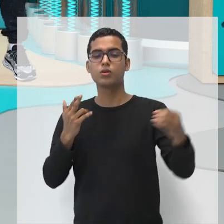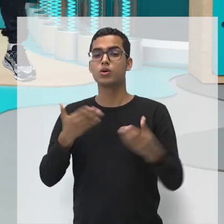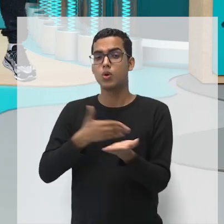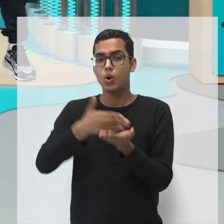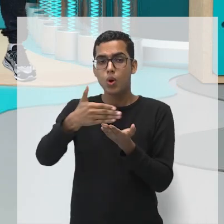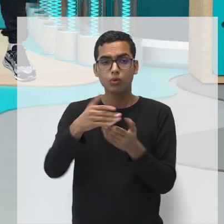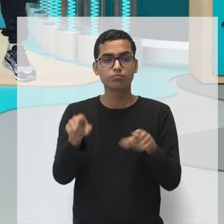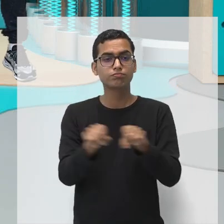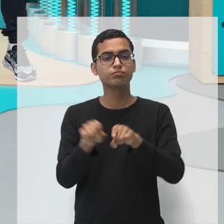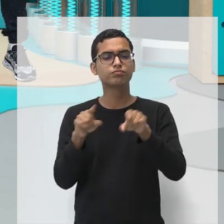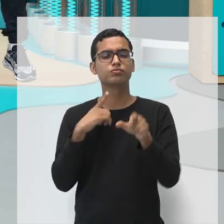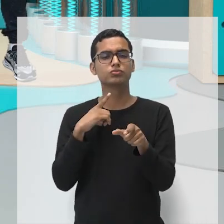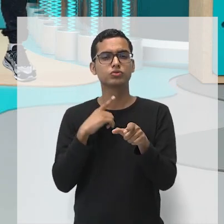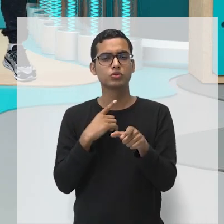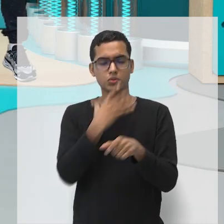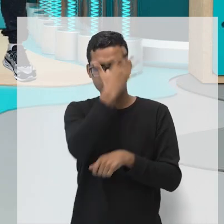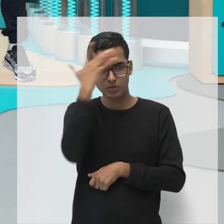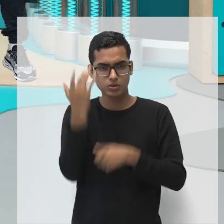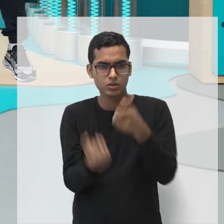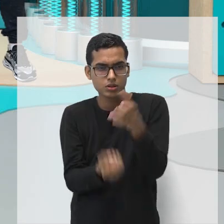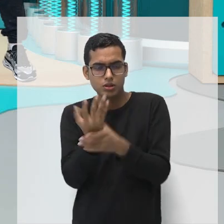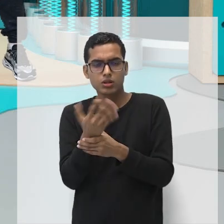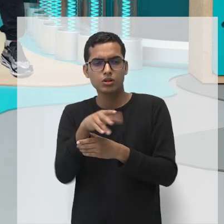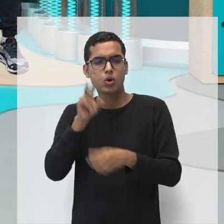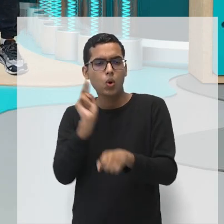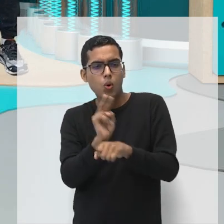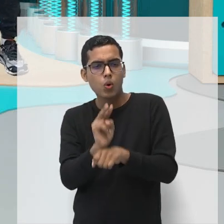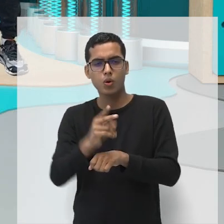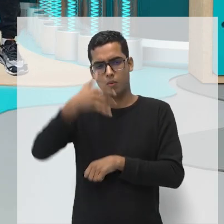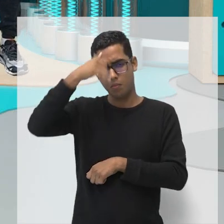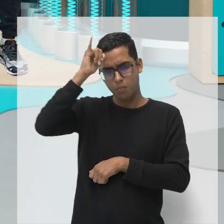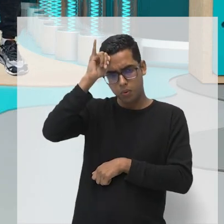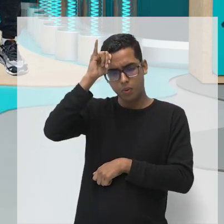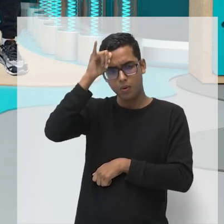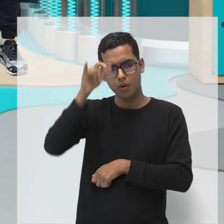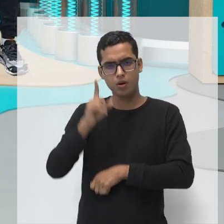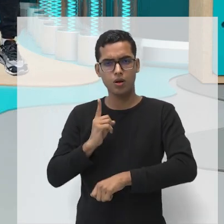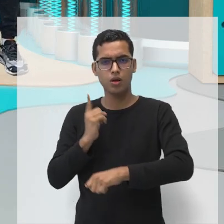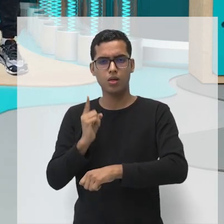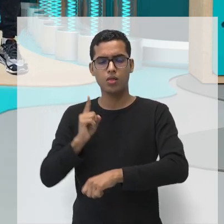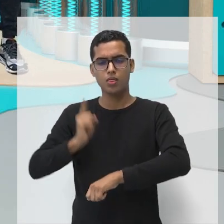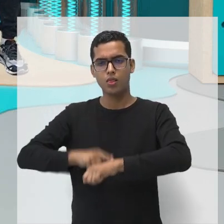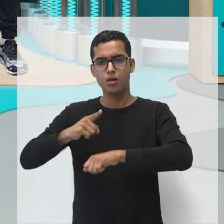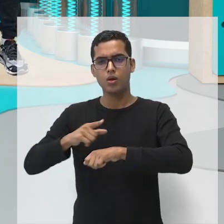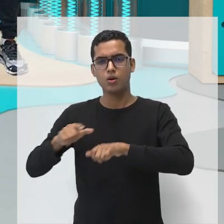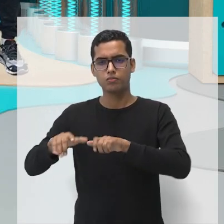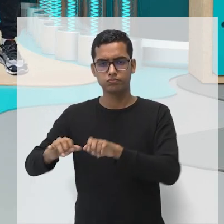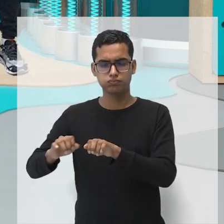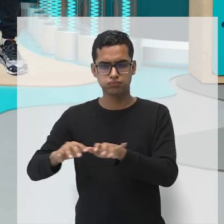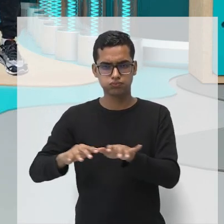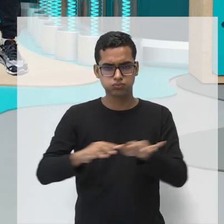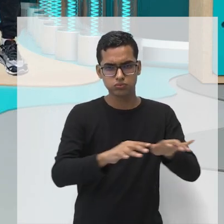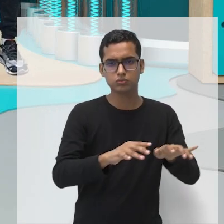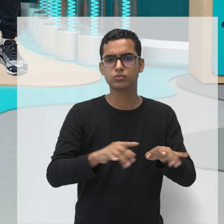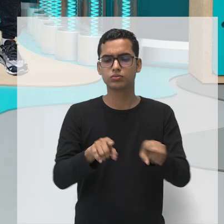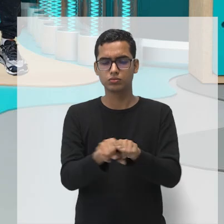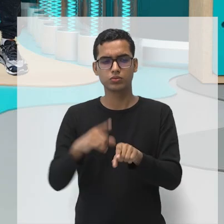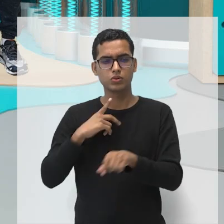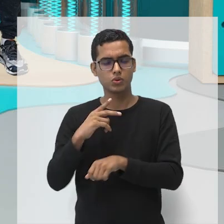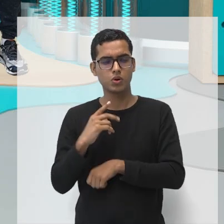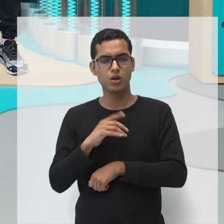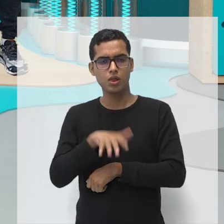uma atividade de criadores de gado, que nas suas deslocações ali para as feiras, né, de animais, de